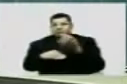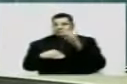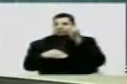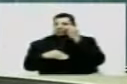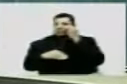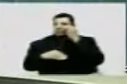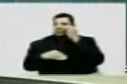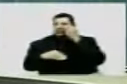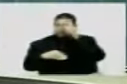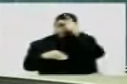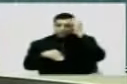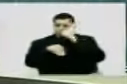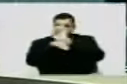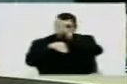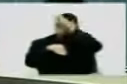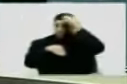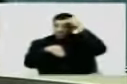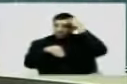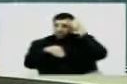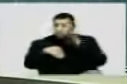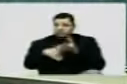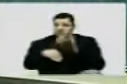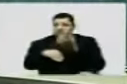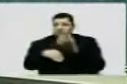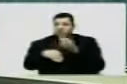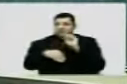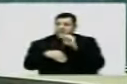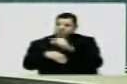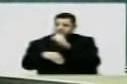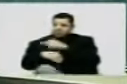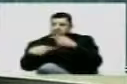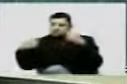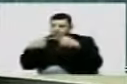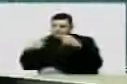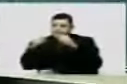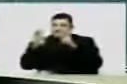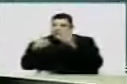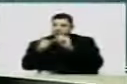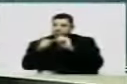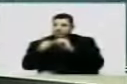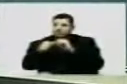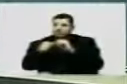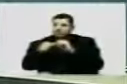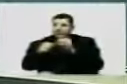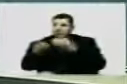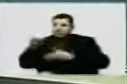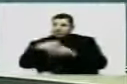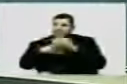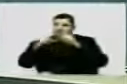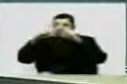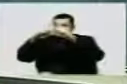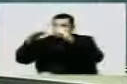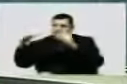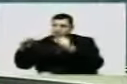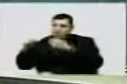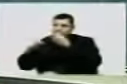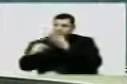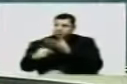os interesses do povo do Estado do Amazonas do que essa decisão que está sendo tomada em